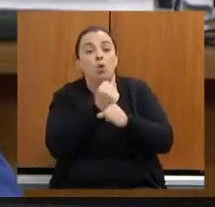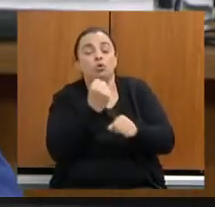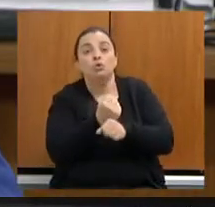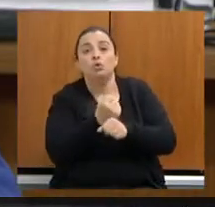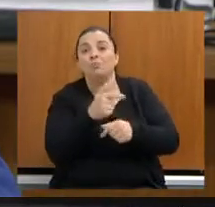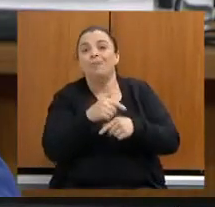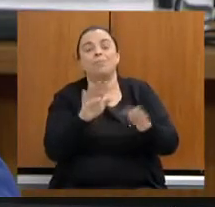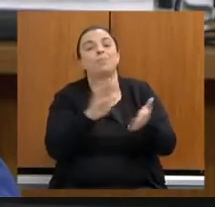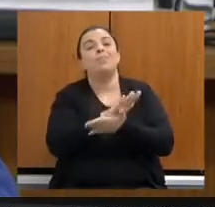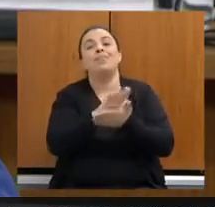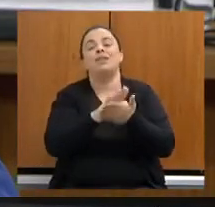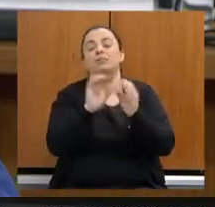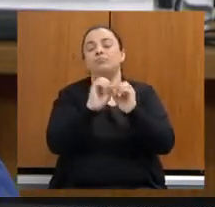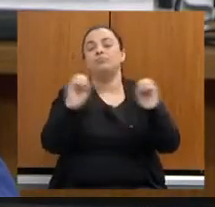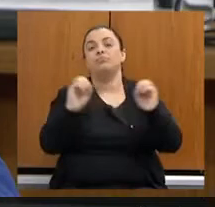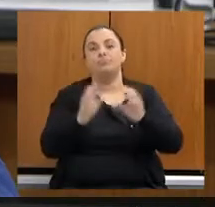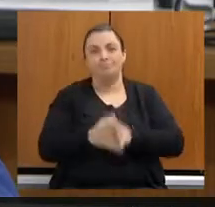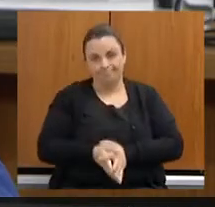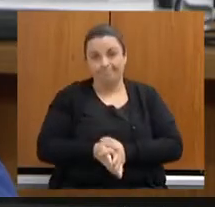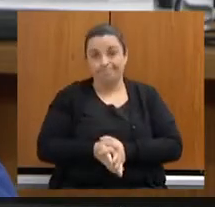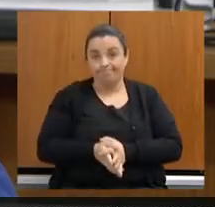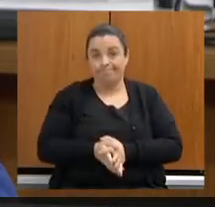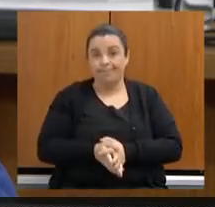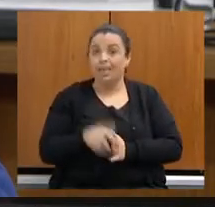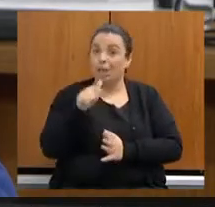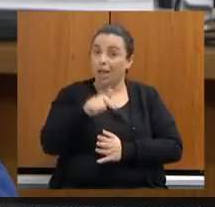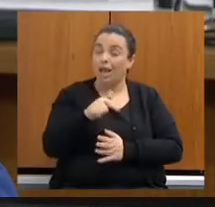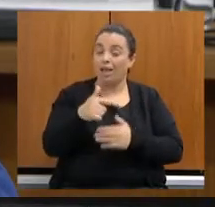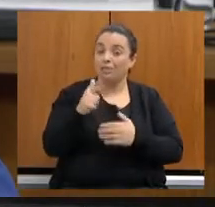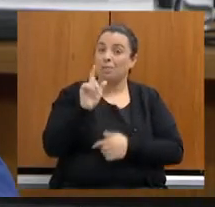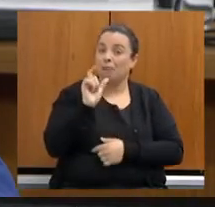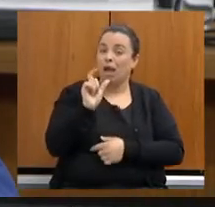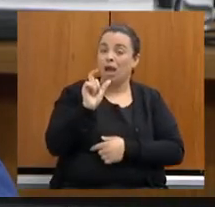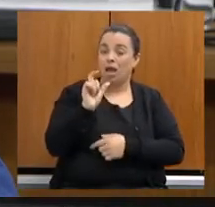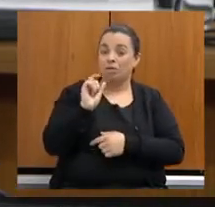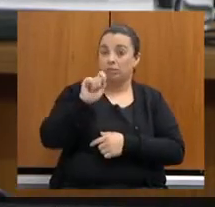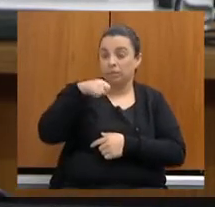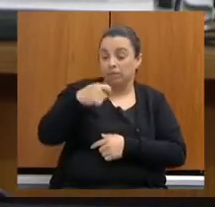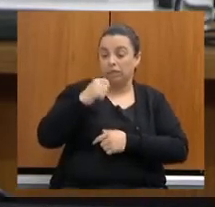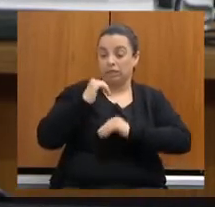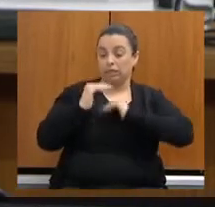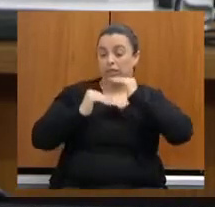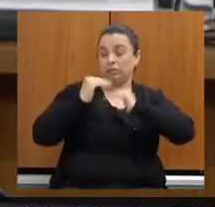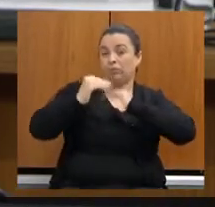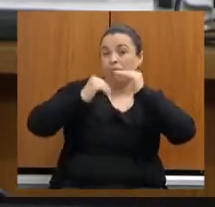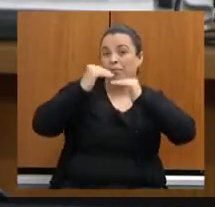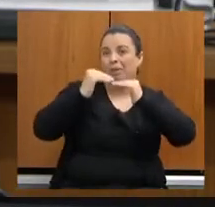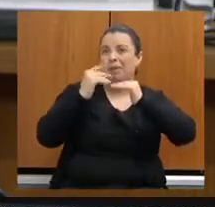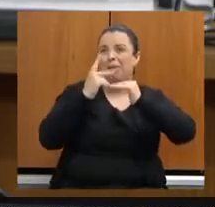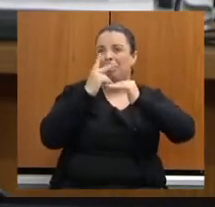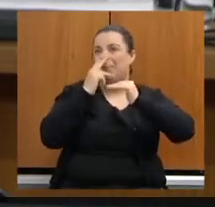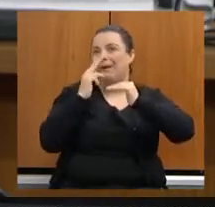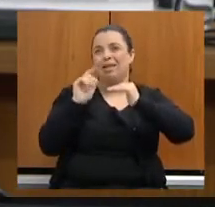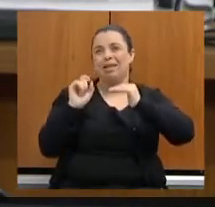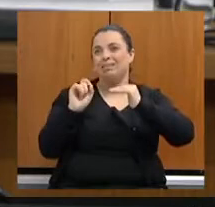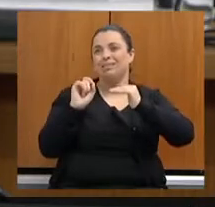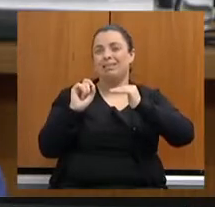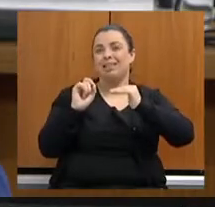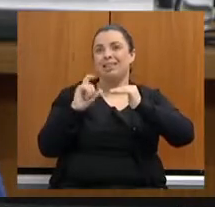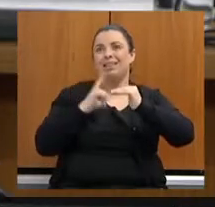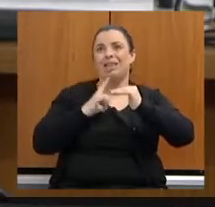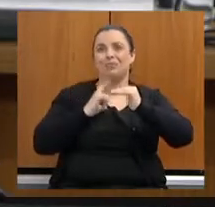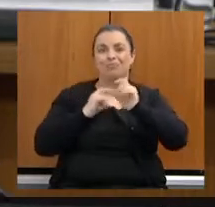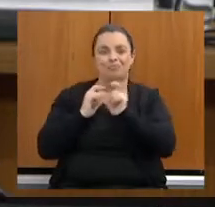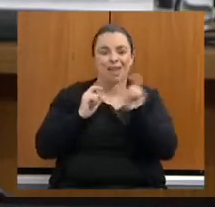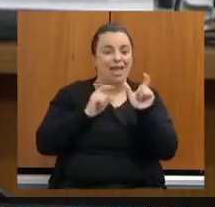então assim a palavra desenvolvimento ela já traz um prefixo de negação né dessa já